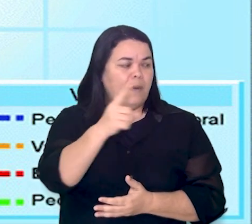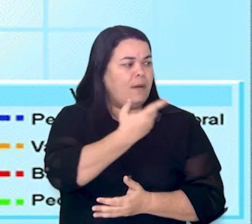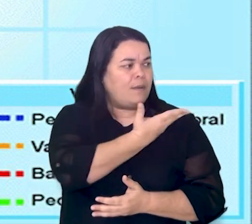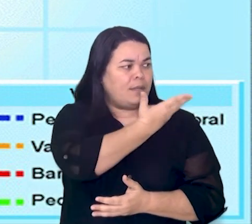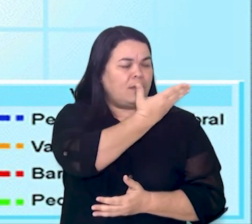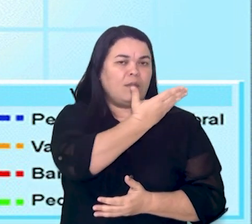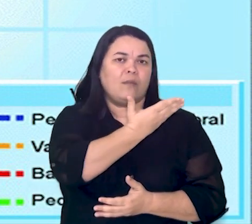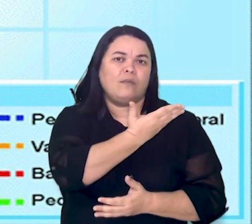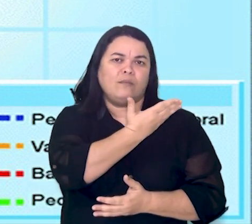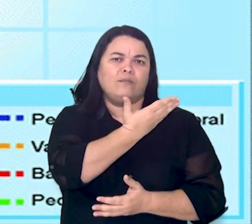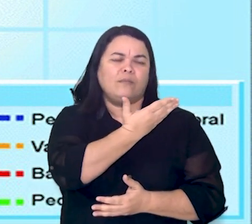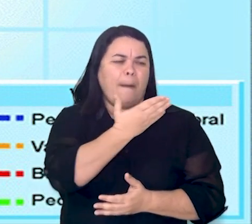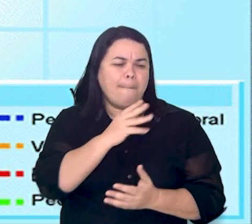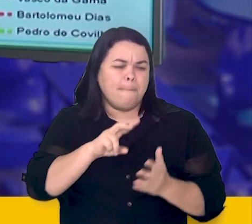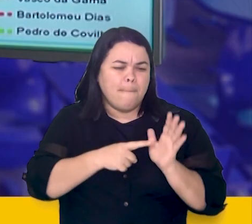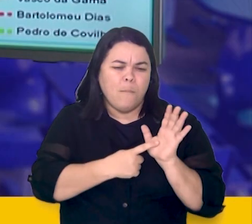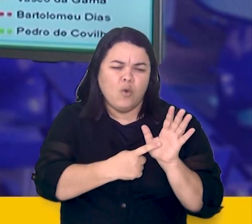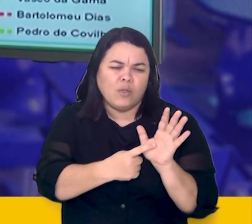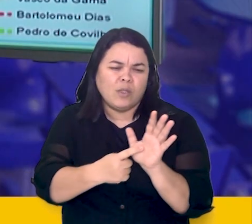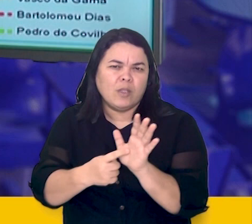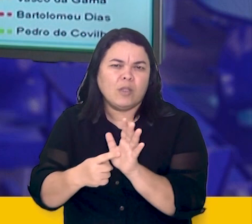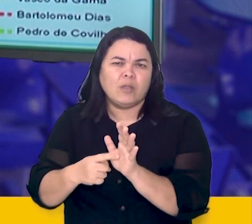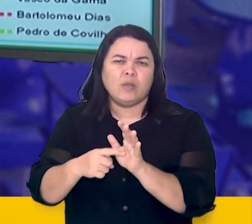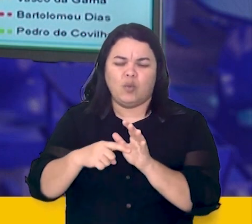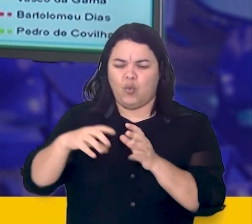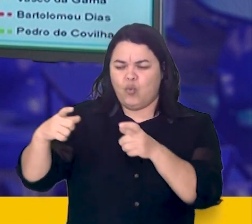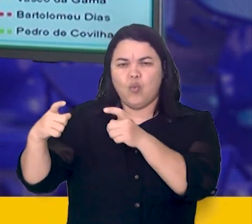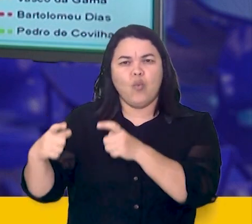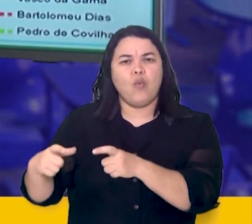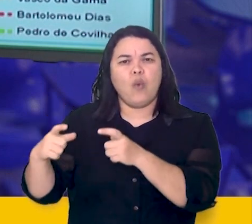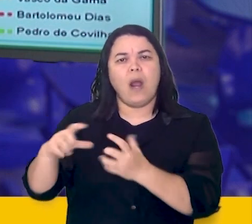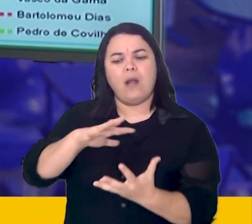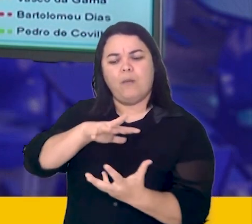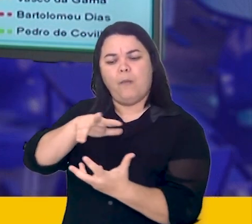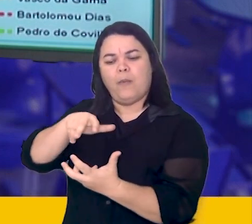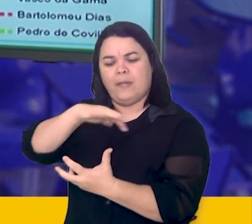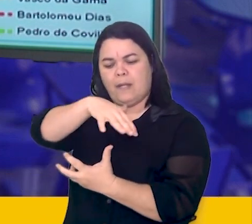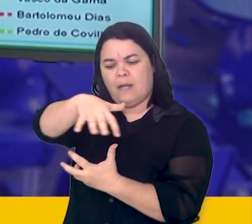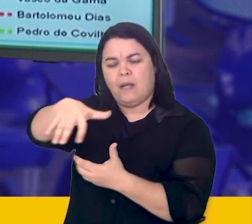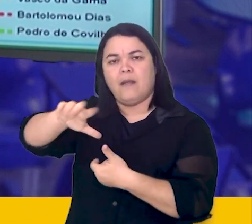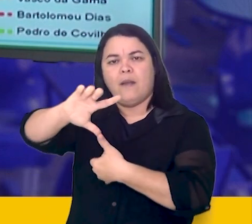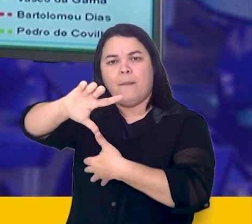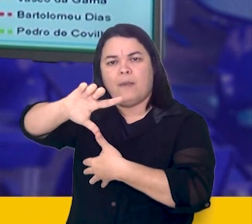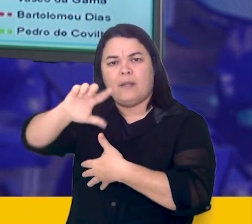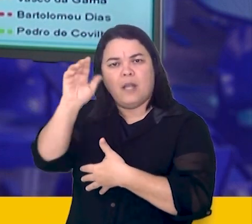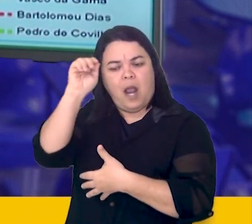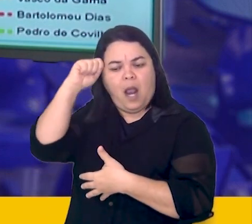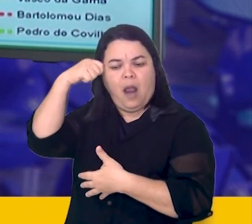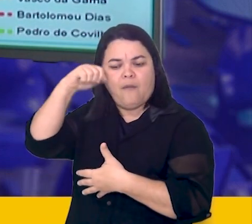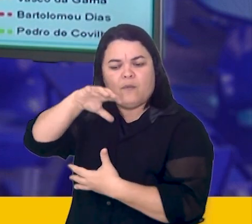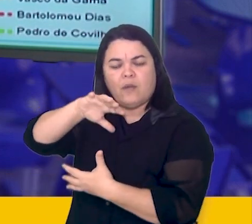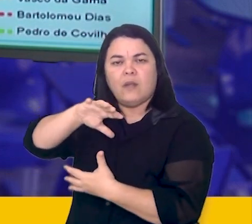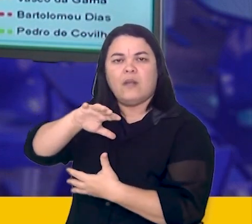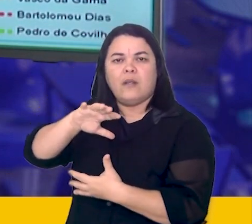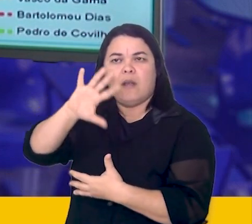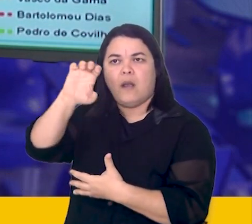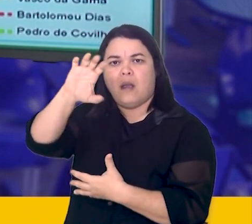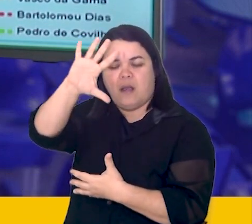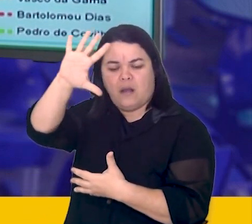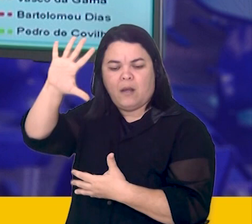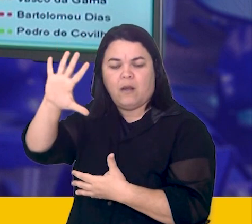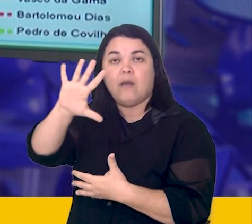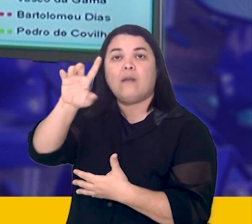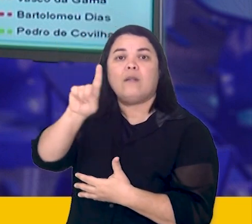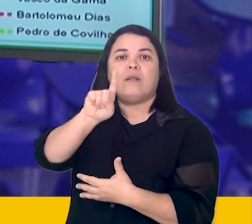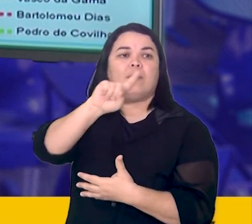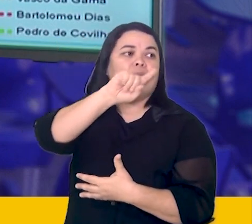aqui um pedacinho do planeta, nos mostrando aqui um pedacinho da América, a África, a Ásia e um